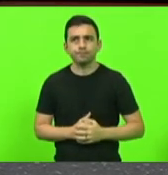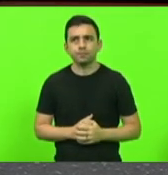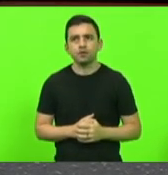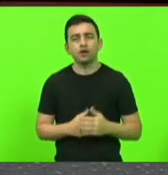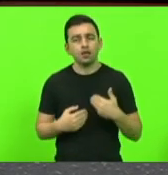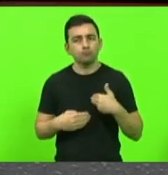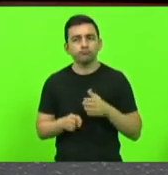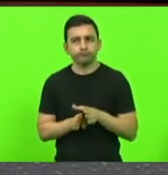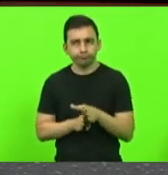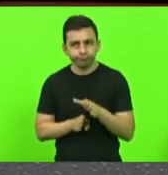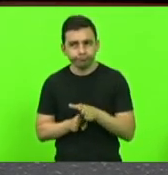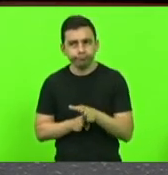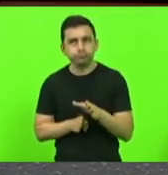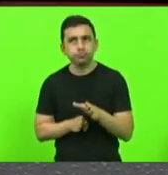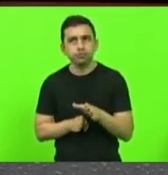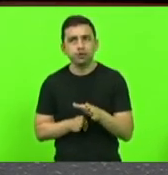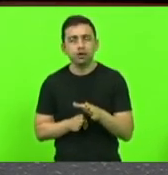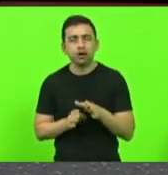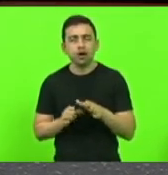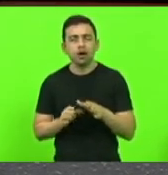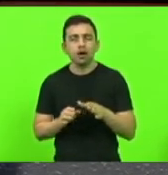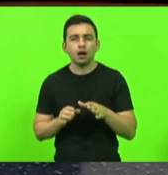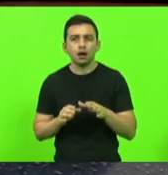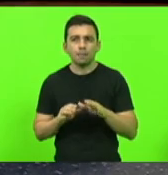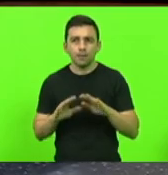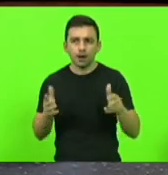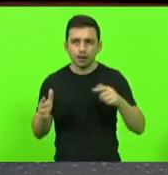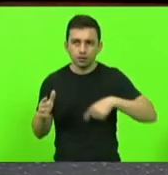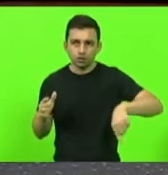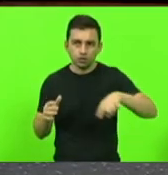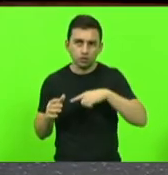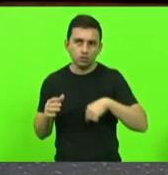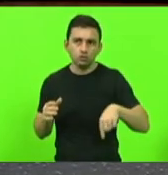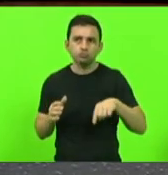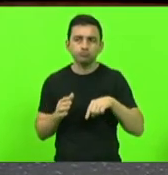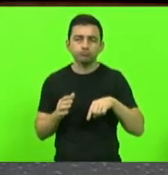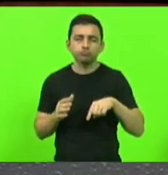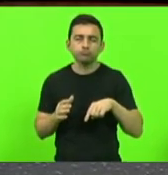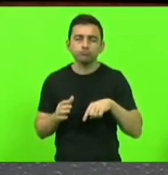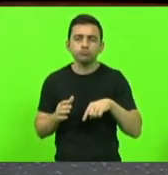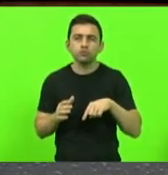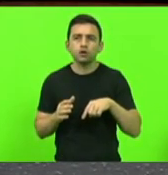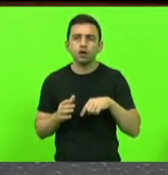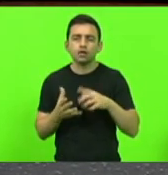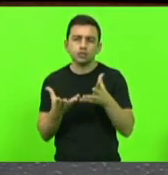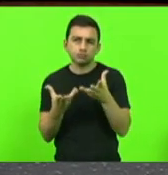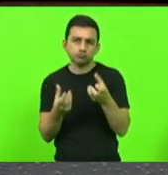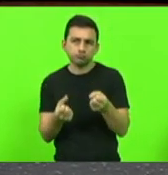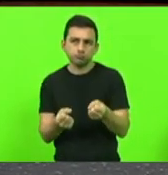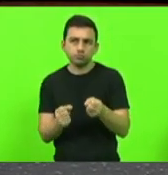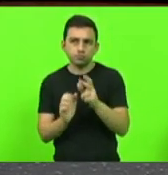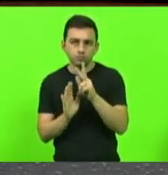oriento a nossa bancada o voto a favor desse projeto pelo seu mérito.